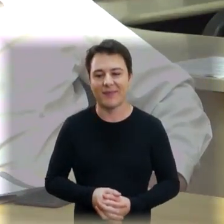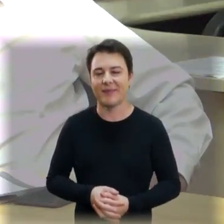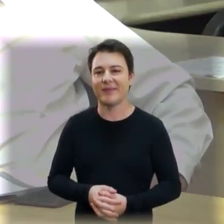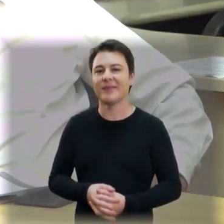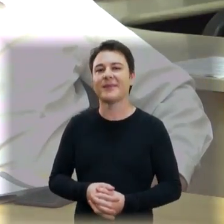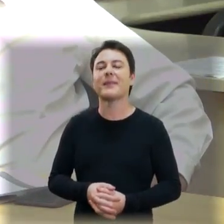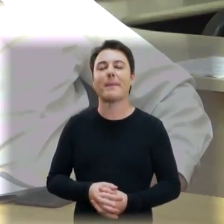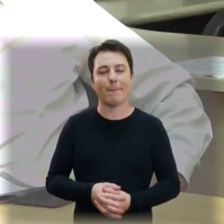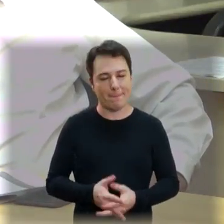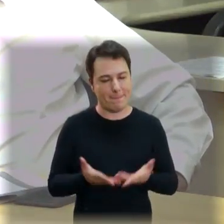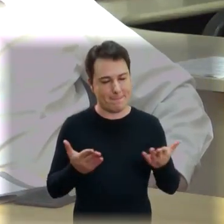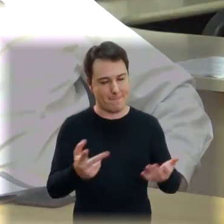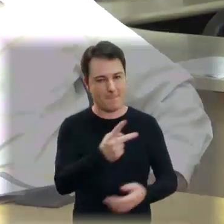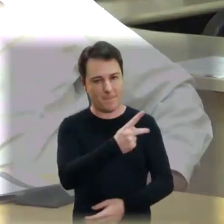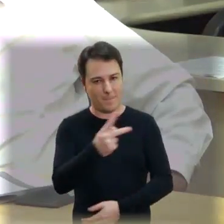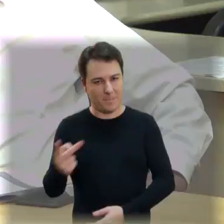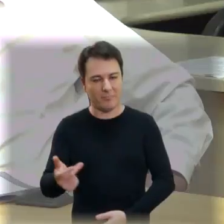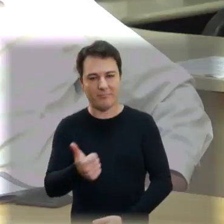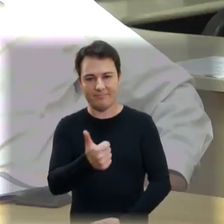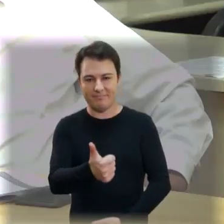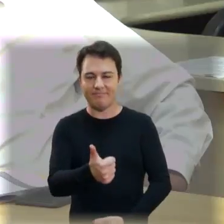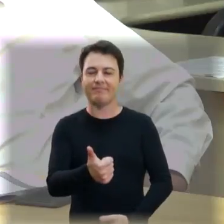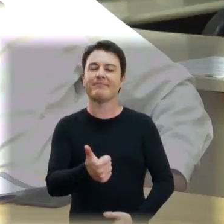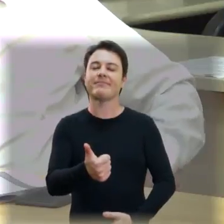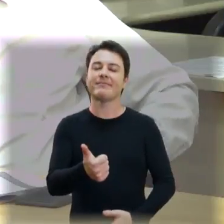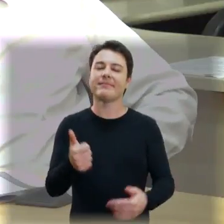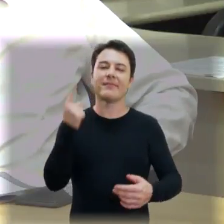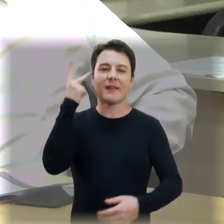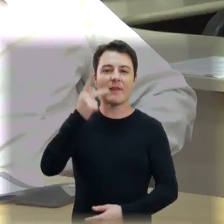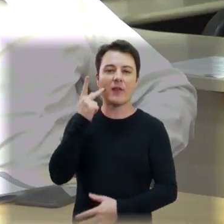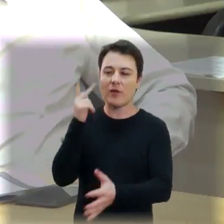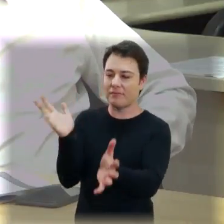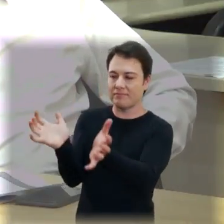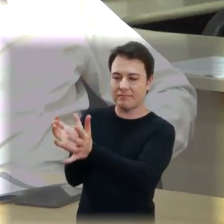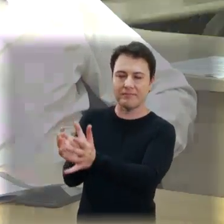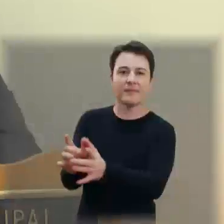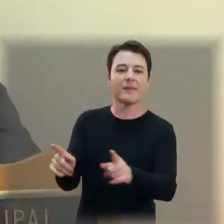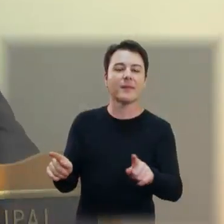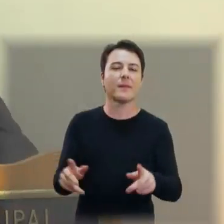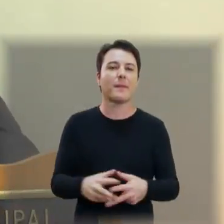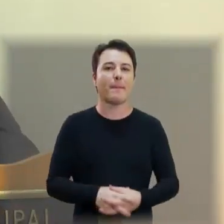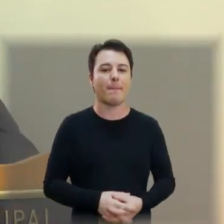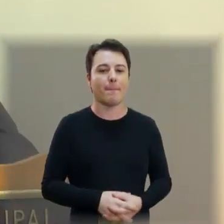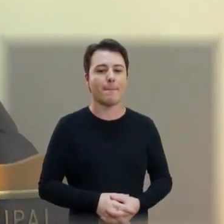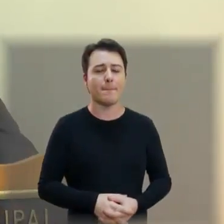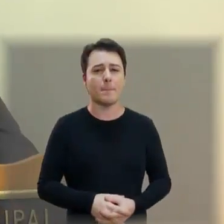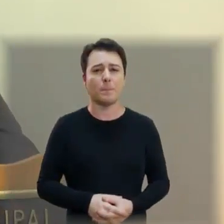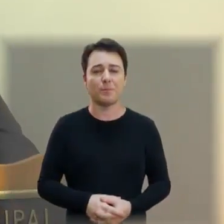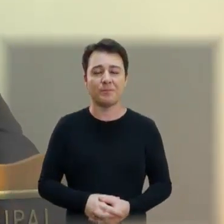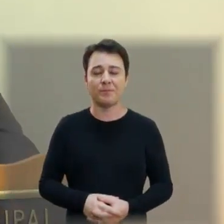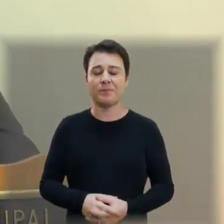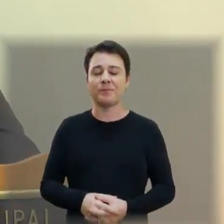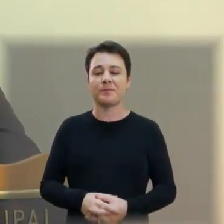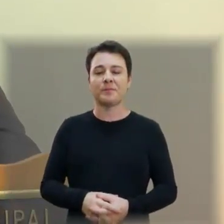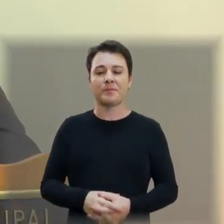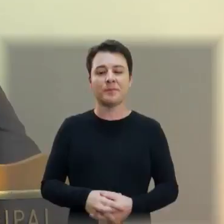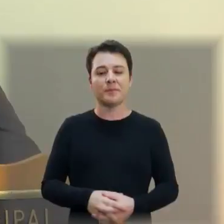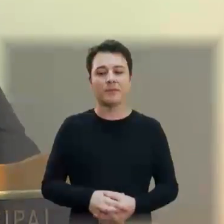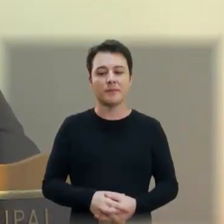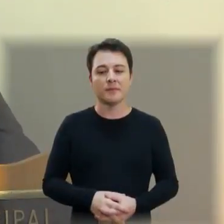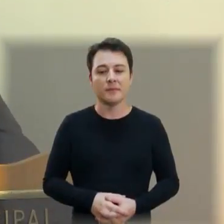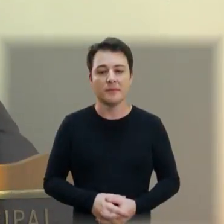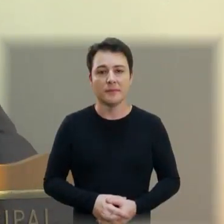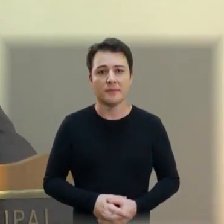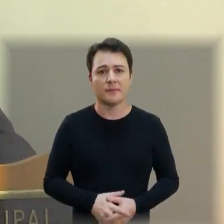Quero saudar o presidente Santana, mesa, vereadores. Eu acho que eu nunca toquei